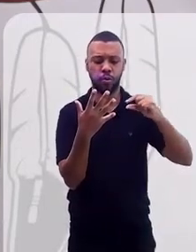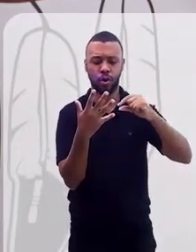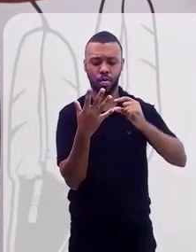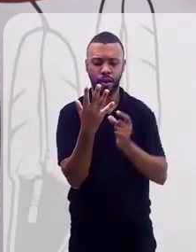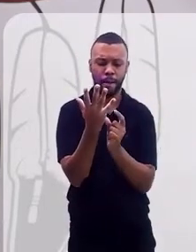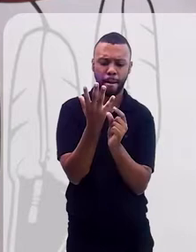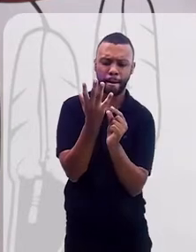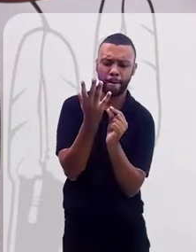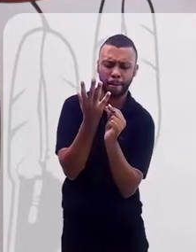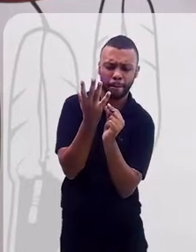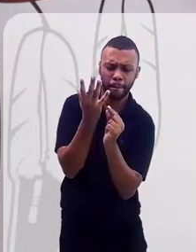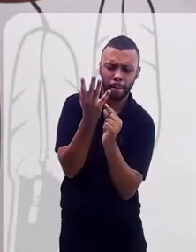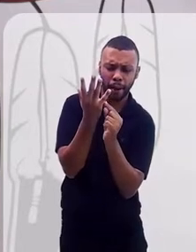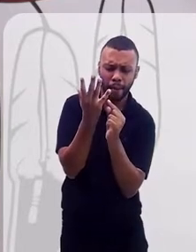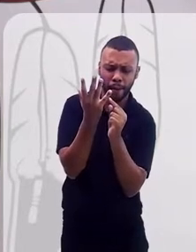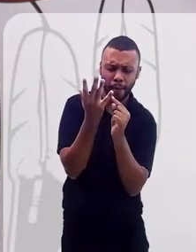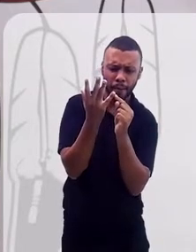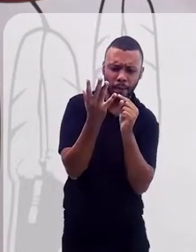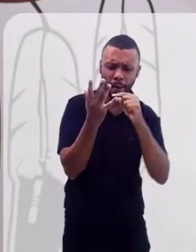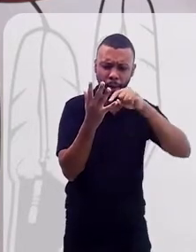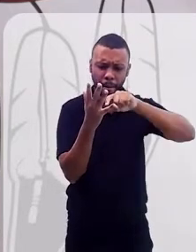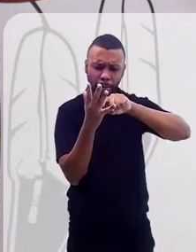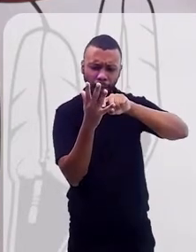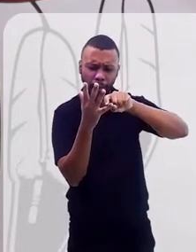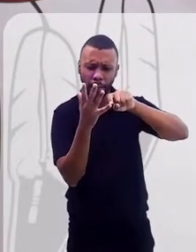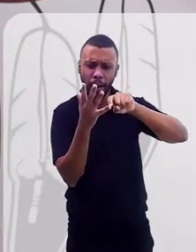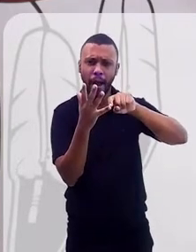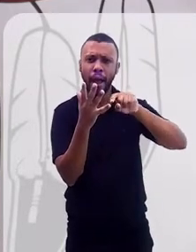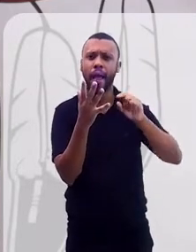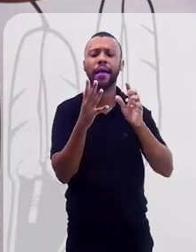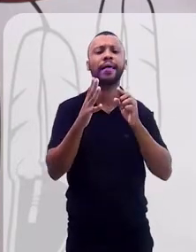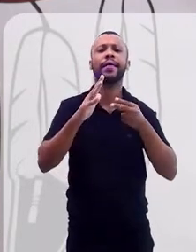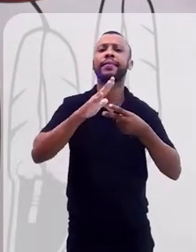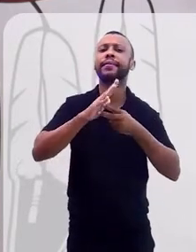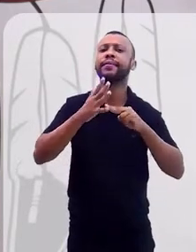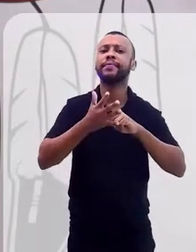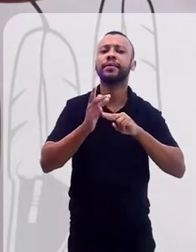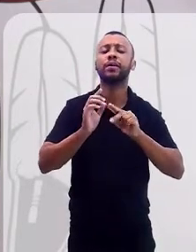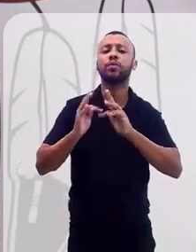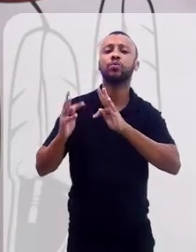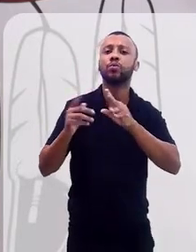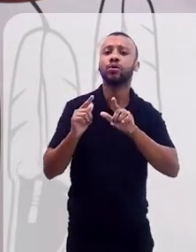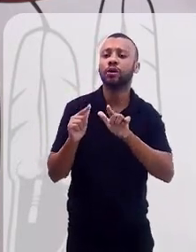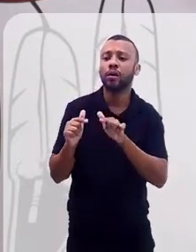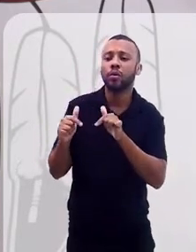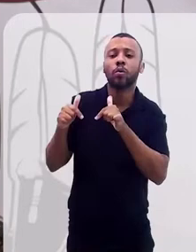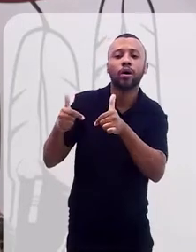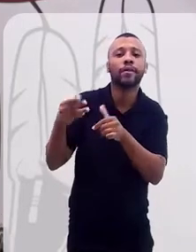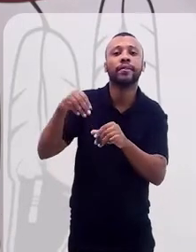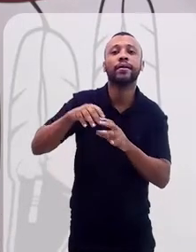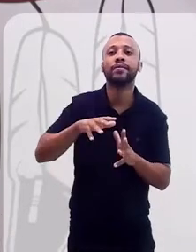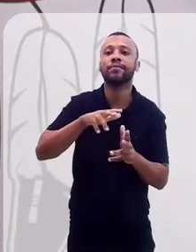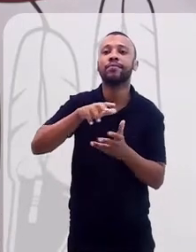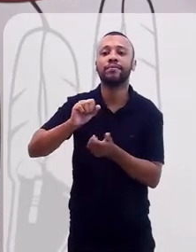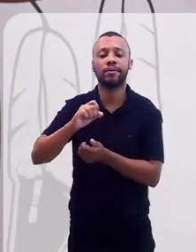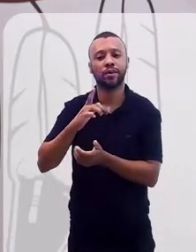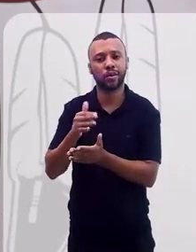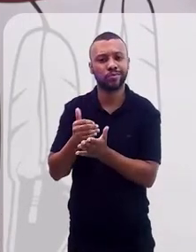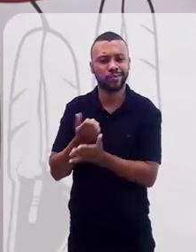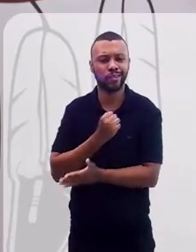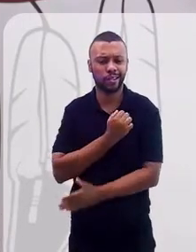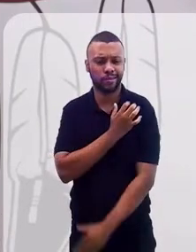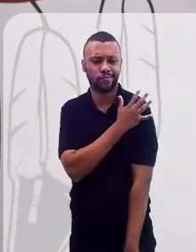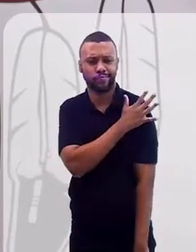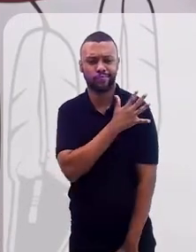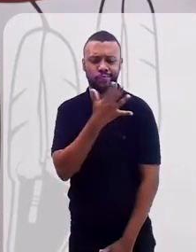tem outras cerdas, e ela representa tudo o que nós fizemos na Terra. Toda a nossa caminhada, nós entramos pelo